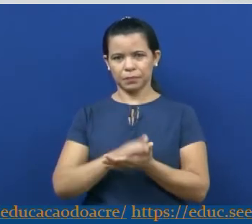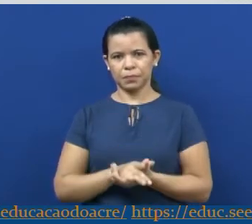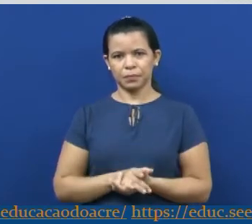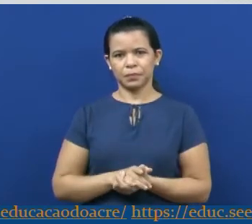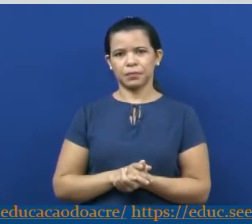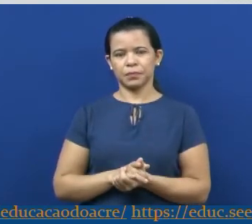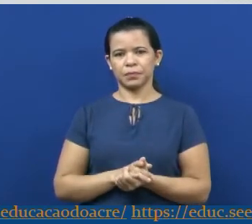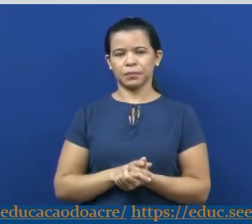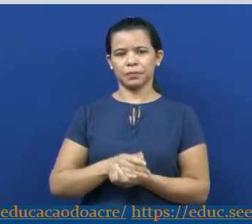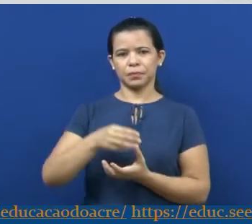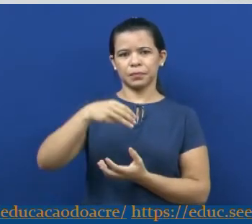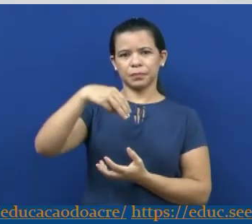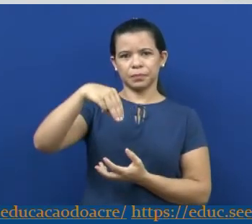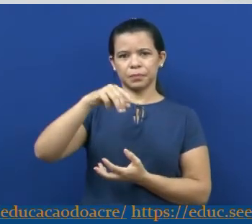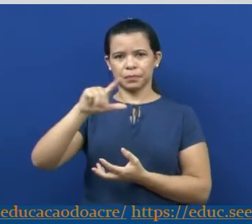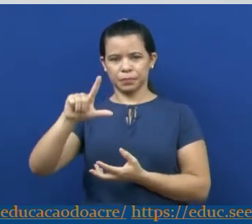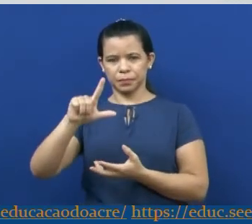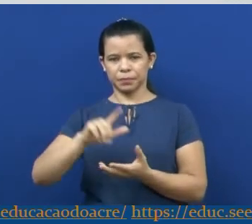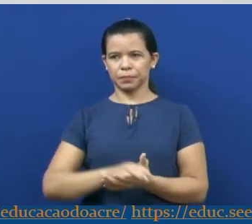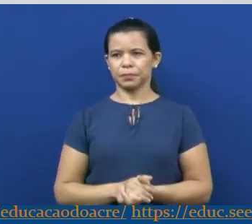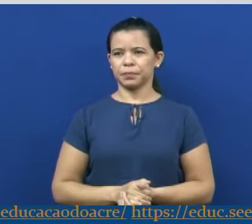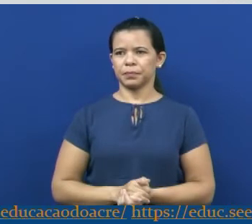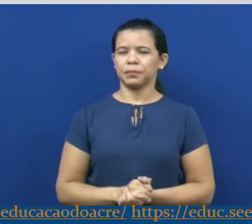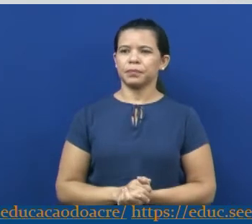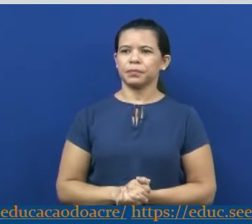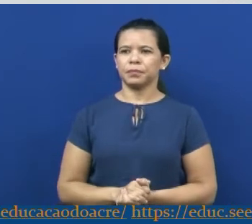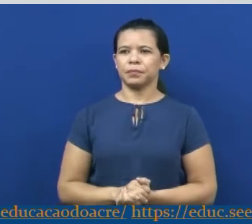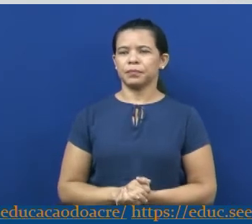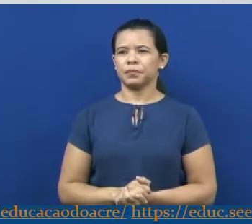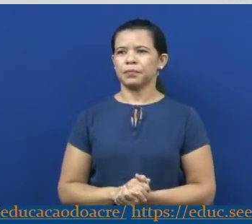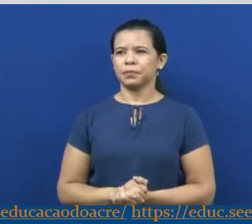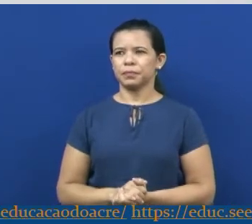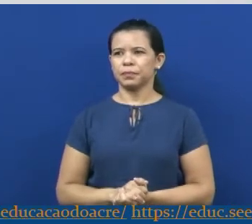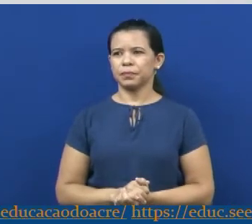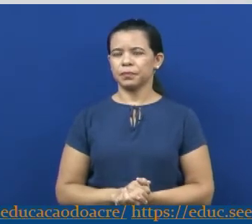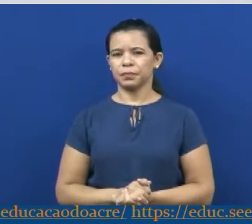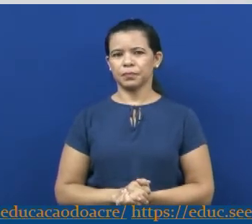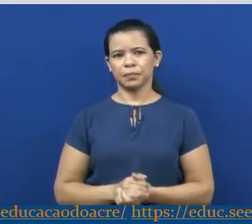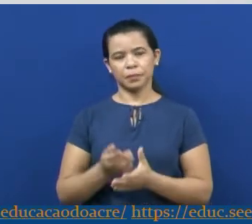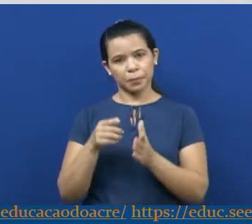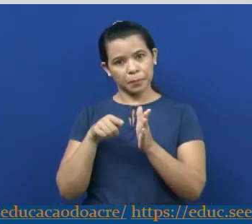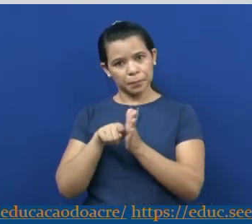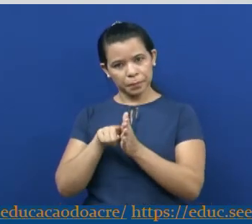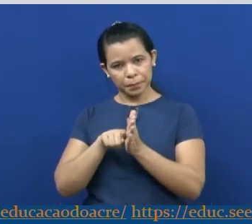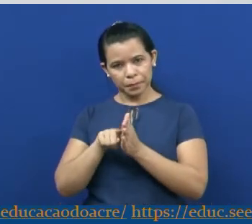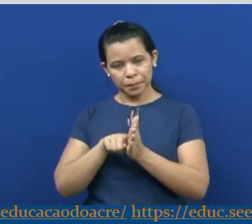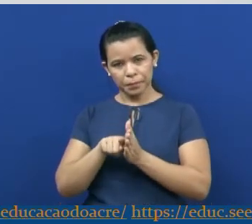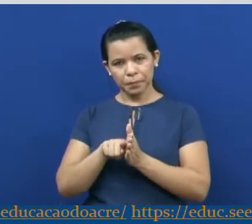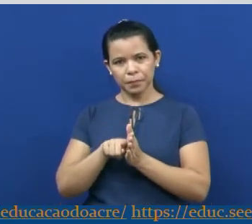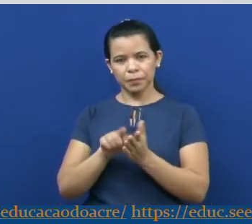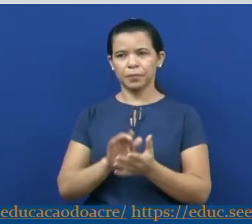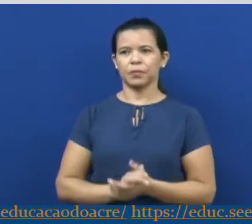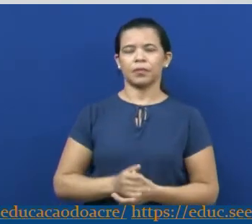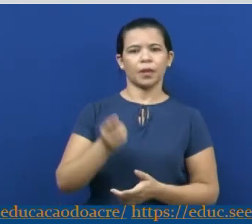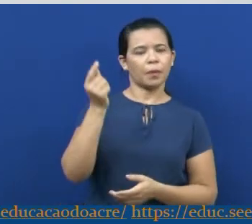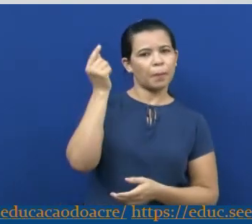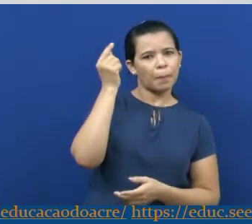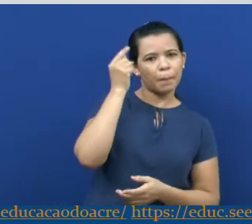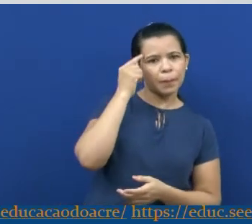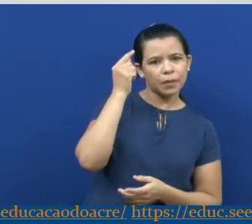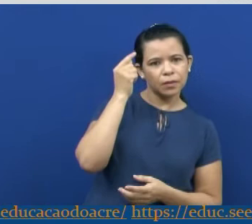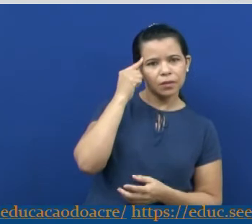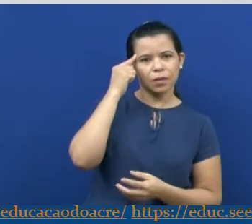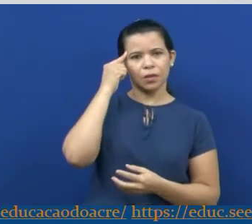dado em miligramas. Aí a questão pergunta o seguinte: em função de sua